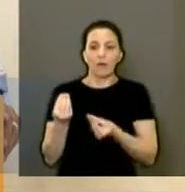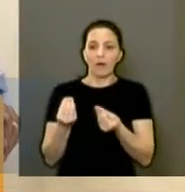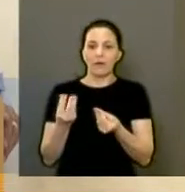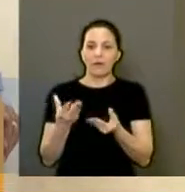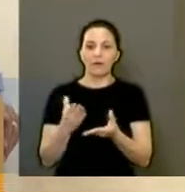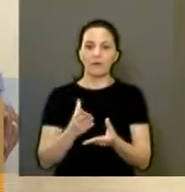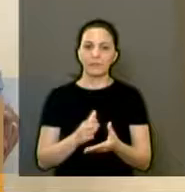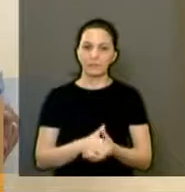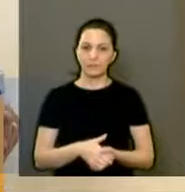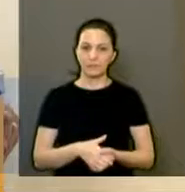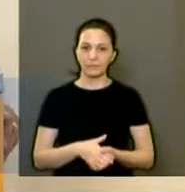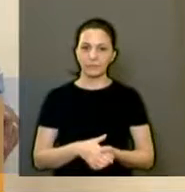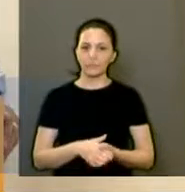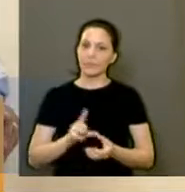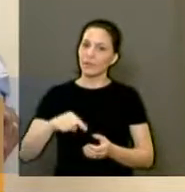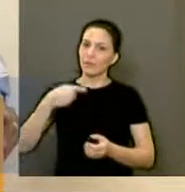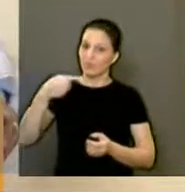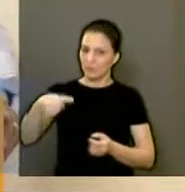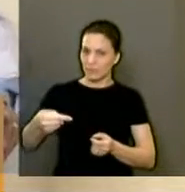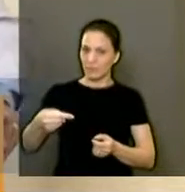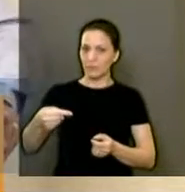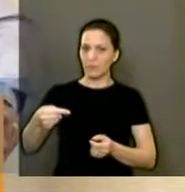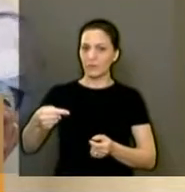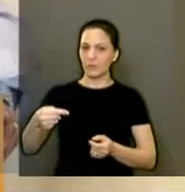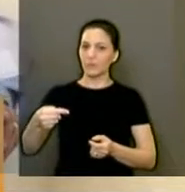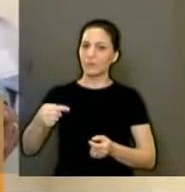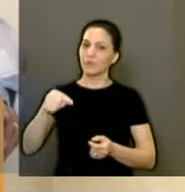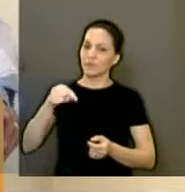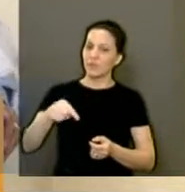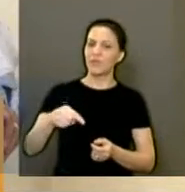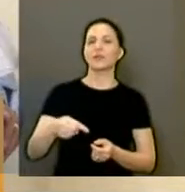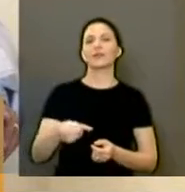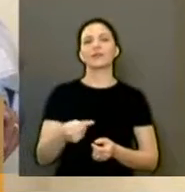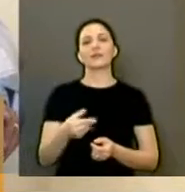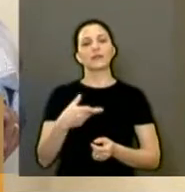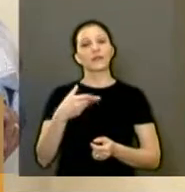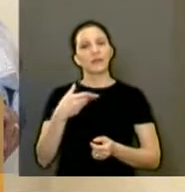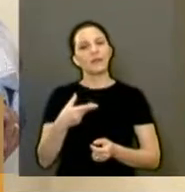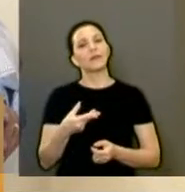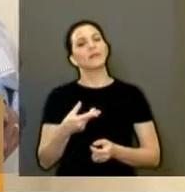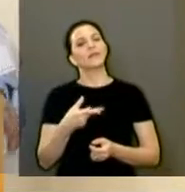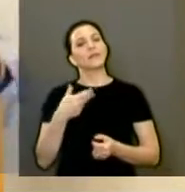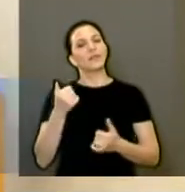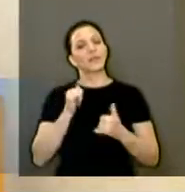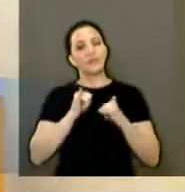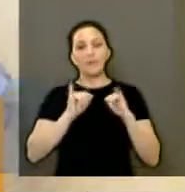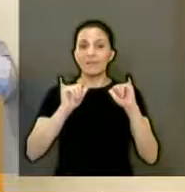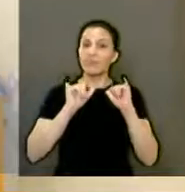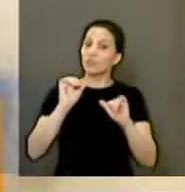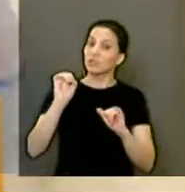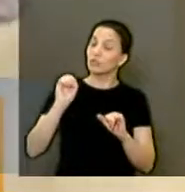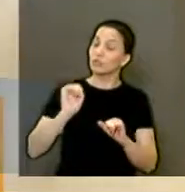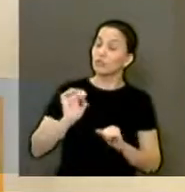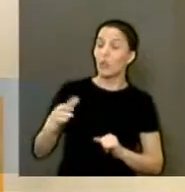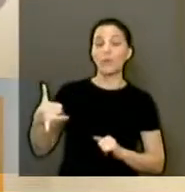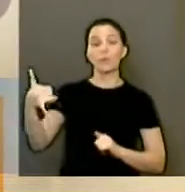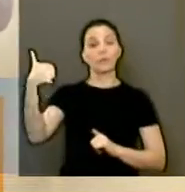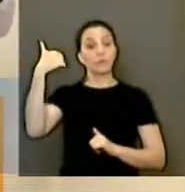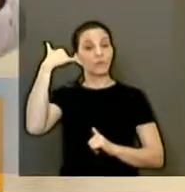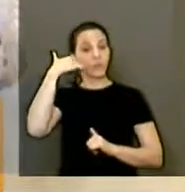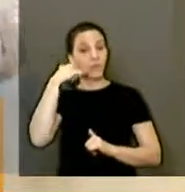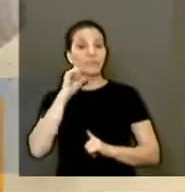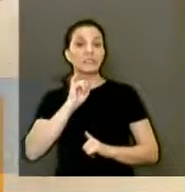agora vamos ver se depois dessa pronúncia pronunciamento meu aqui o senhor vai me ligar porque o senhor só ligou pra quando eu